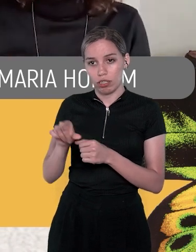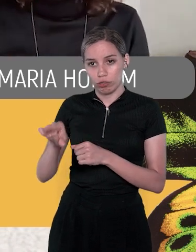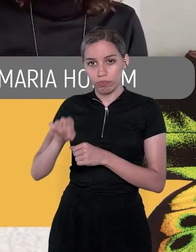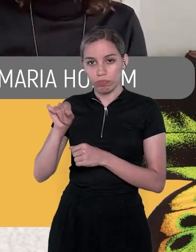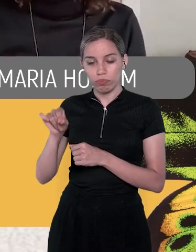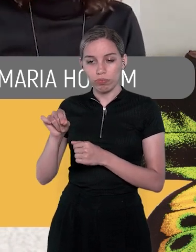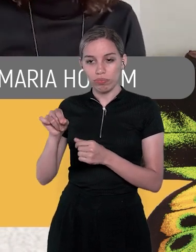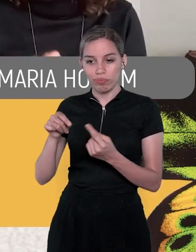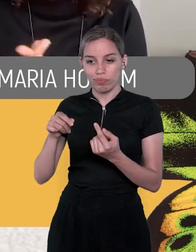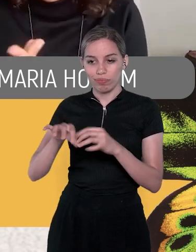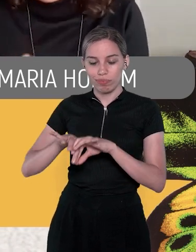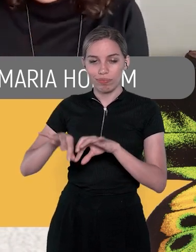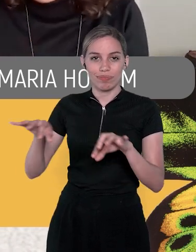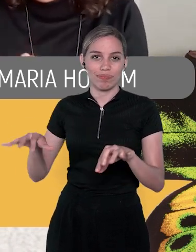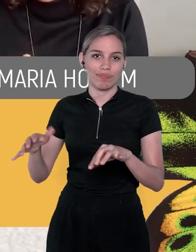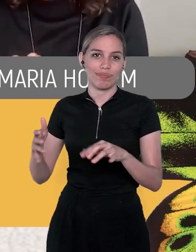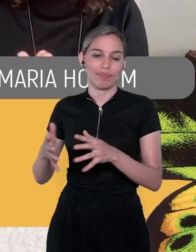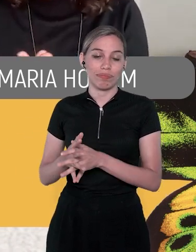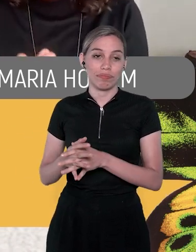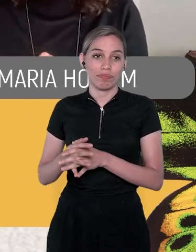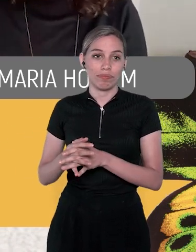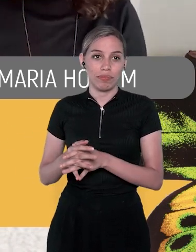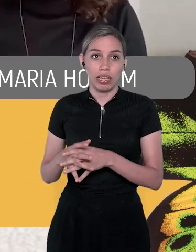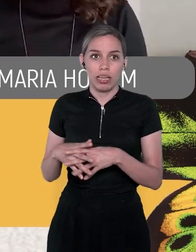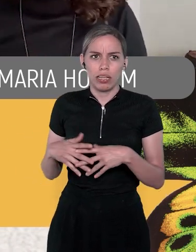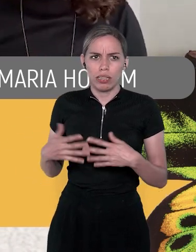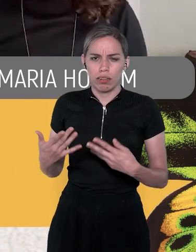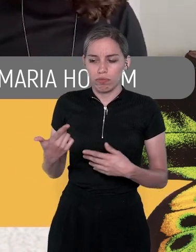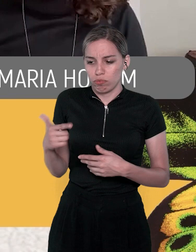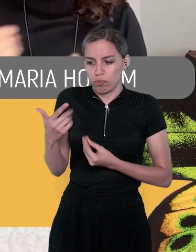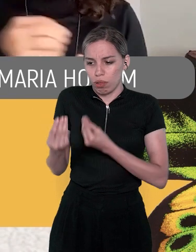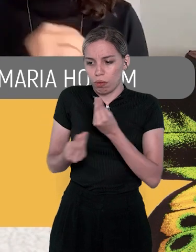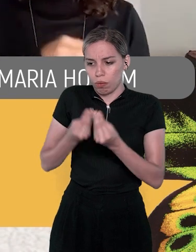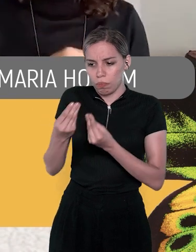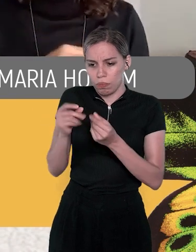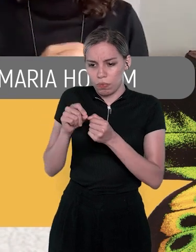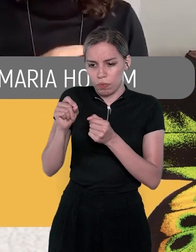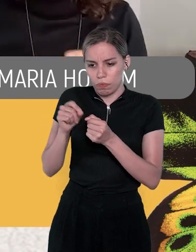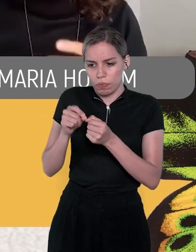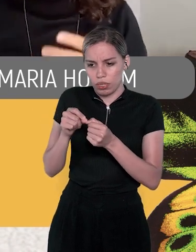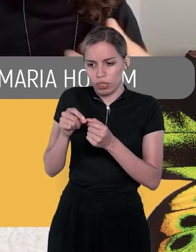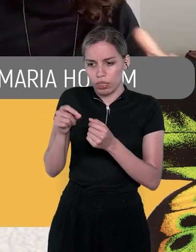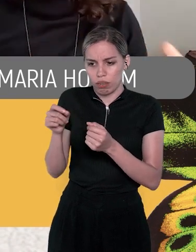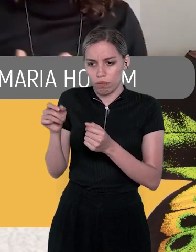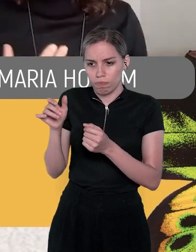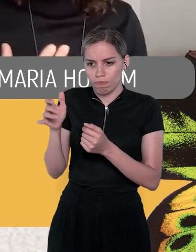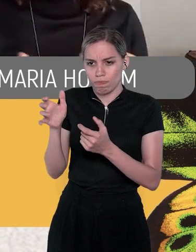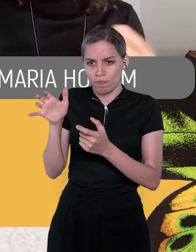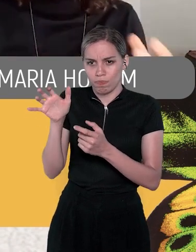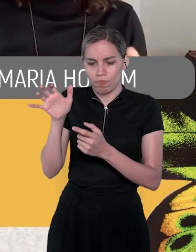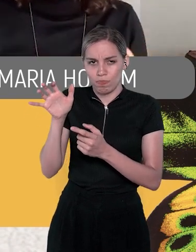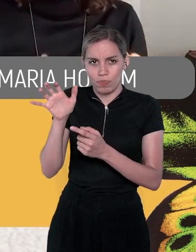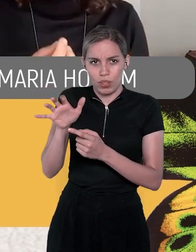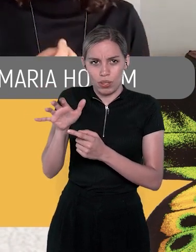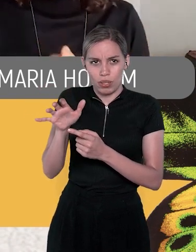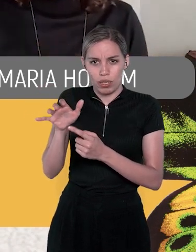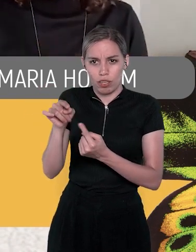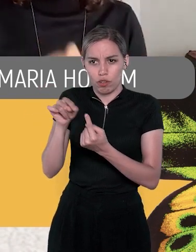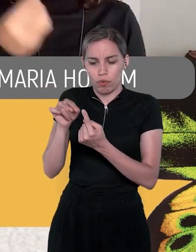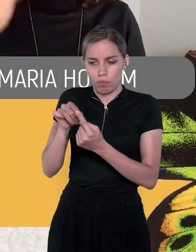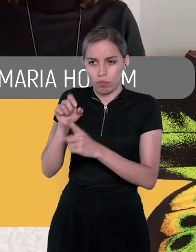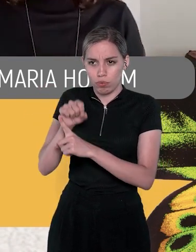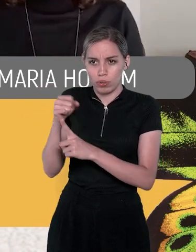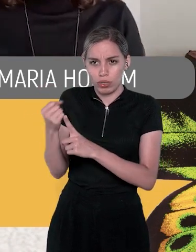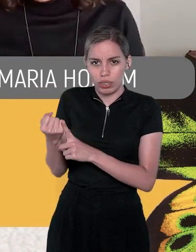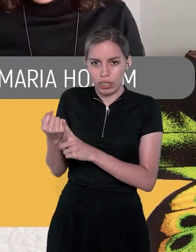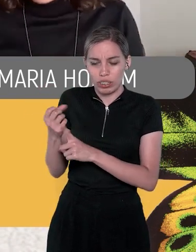ruptura. Porque não tem como você refazer uma outra forma de pacto social sem fazer